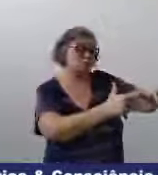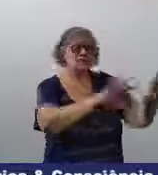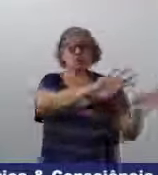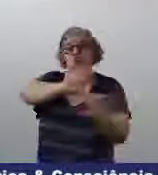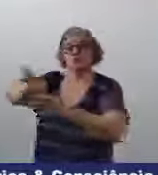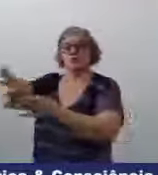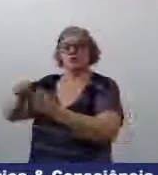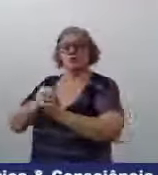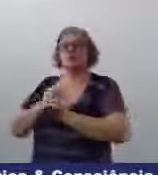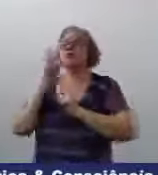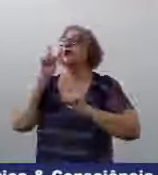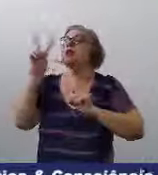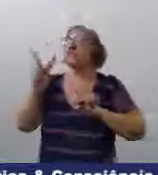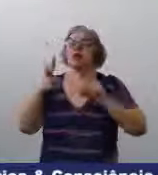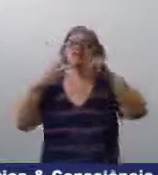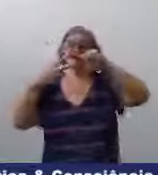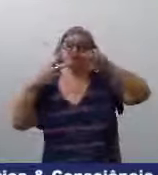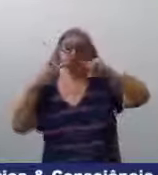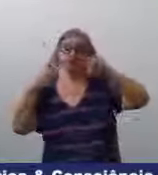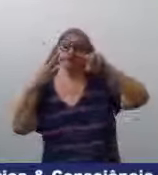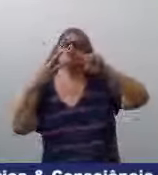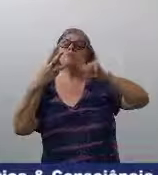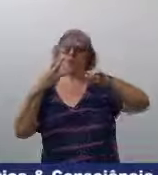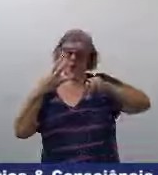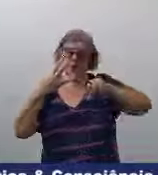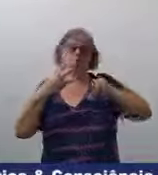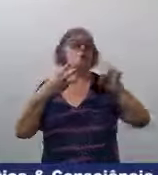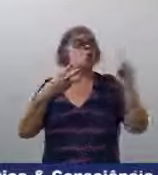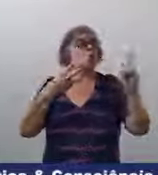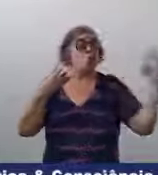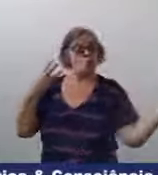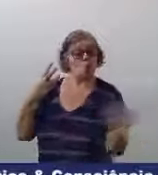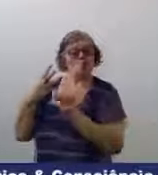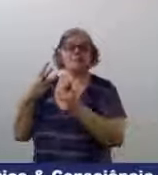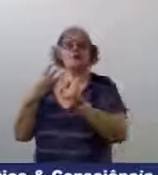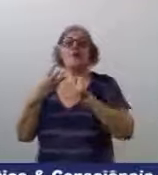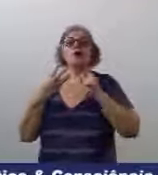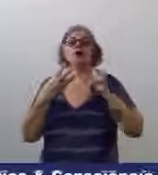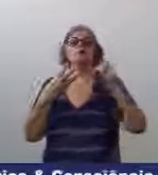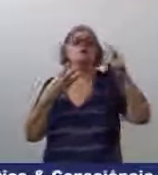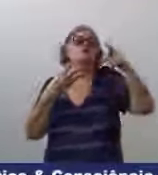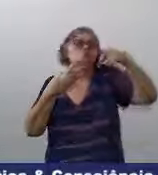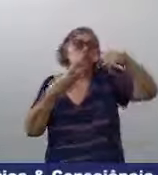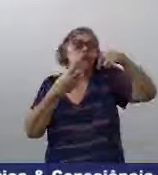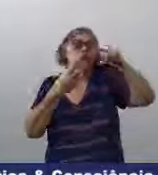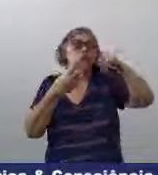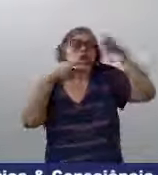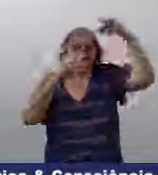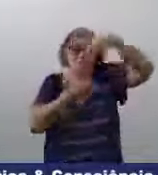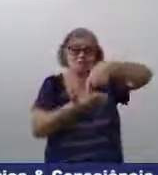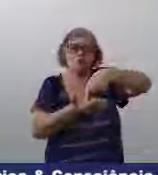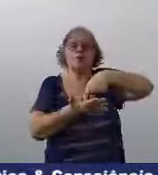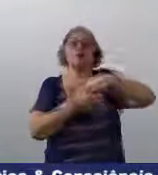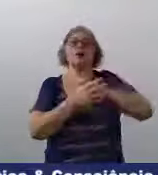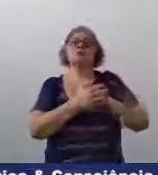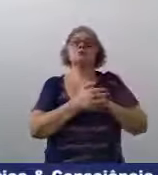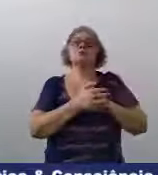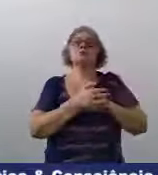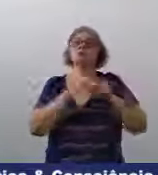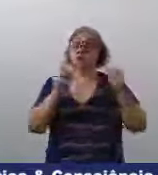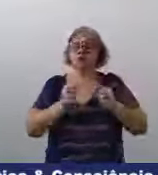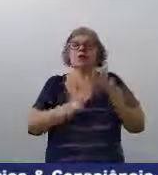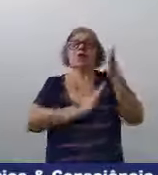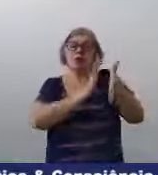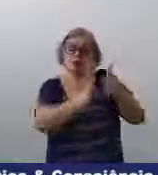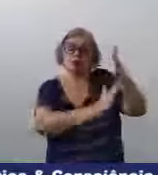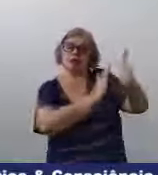relativice, num outro universo. E ela vê dois trens na estação, um passa correndo e outro está parado. E aquele que passa correndo é pequenininho. Ela pergunta, mas isso é